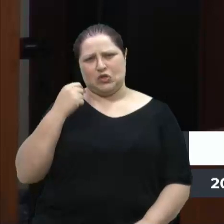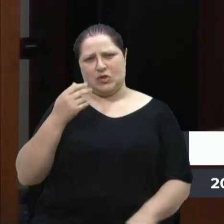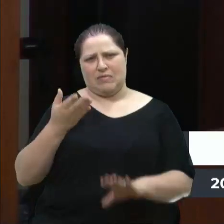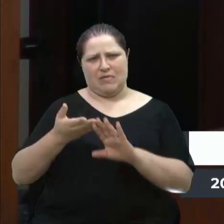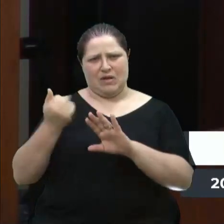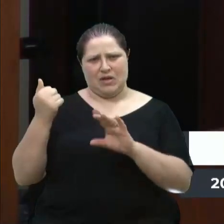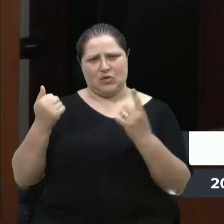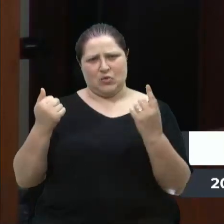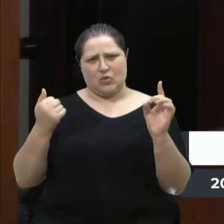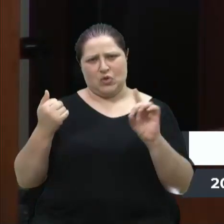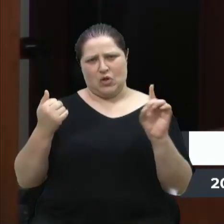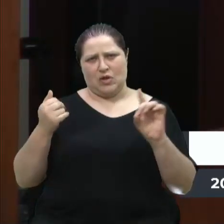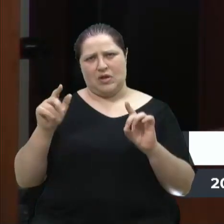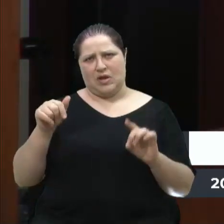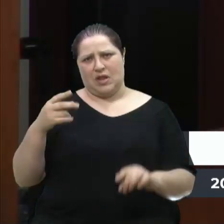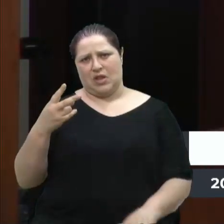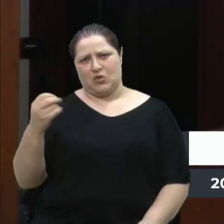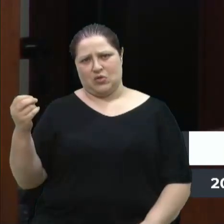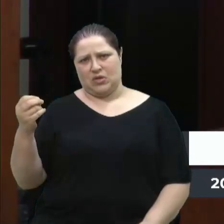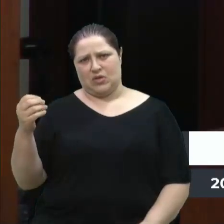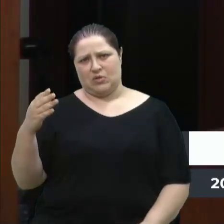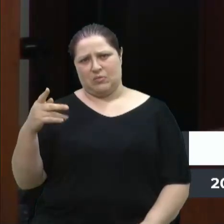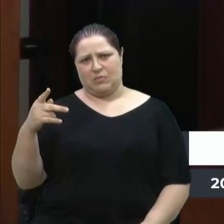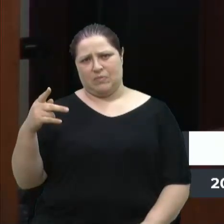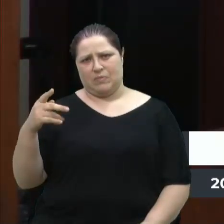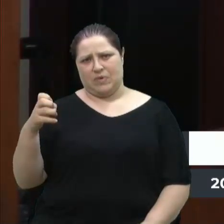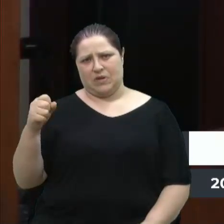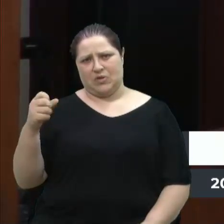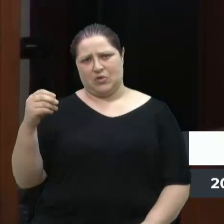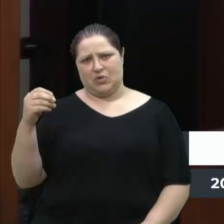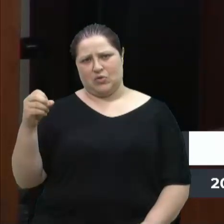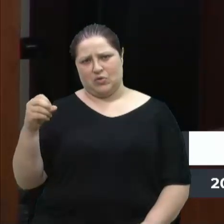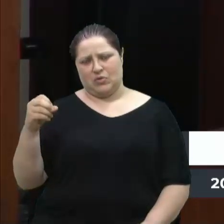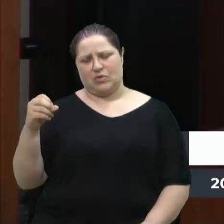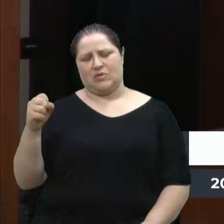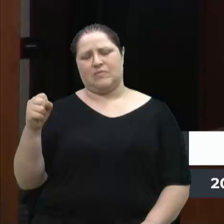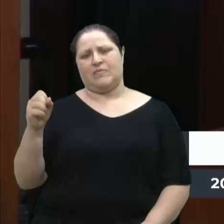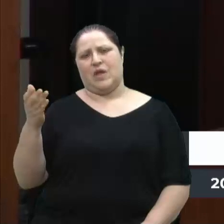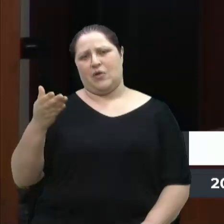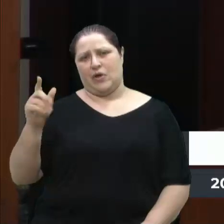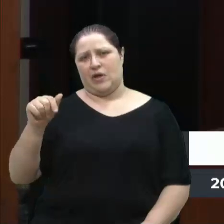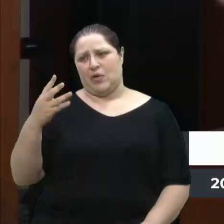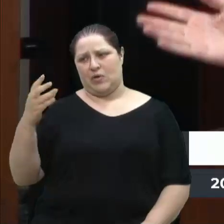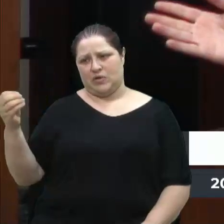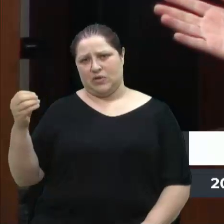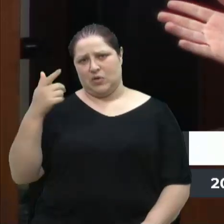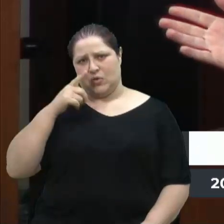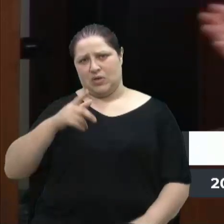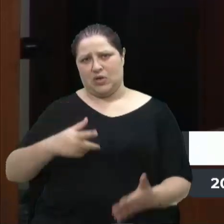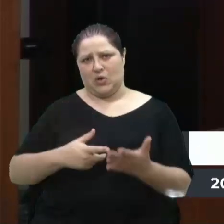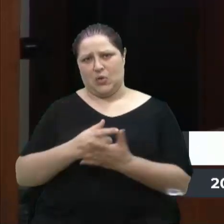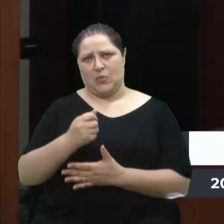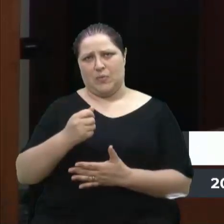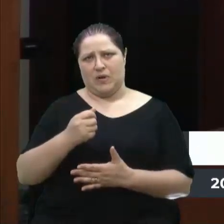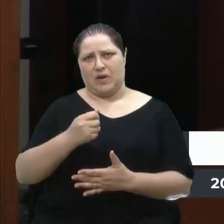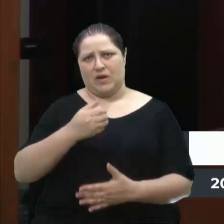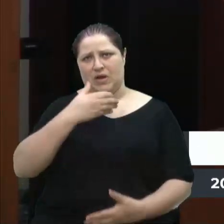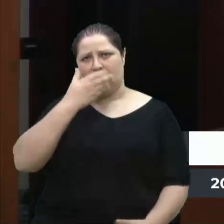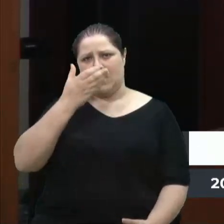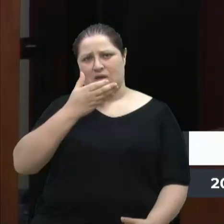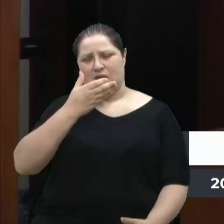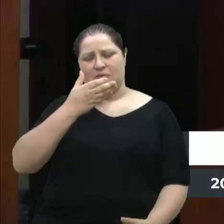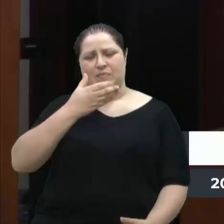$1 valia 200 pesos. Agora vale 400. Para se comprar um iPhone, na Argentina tem que